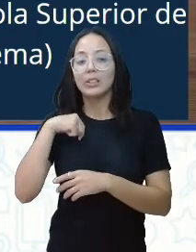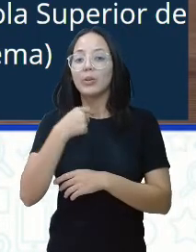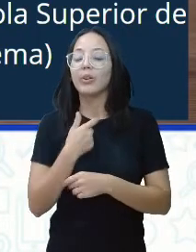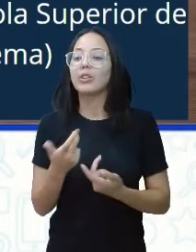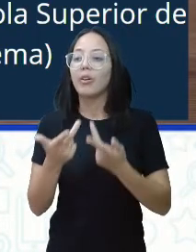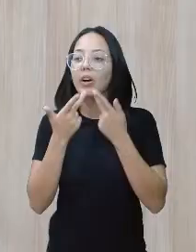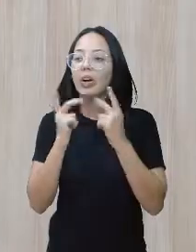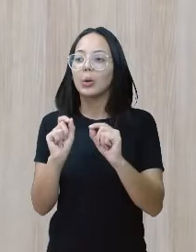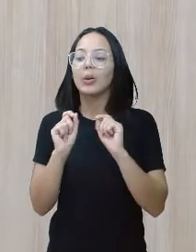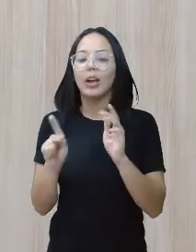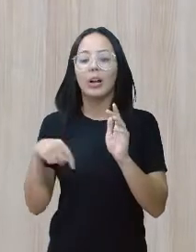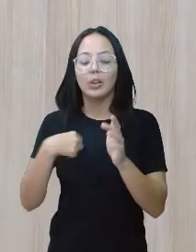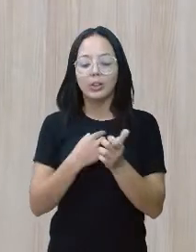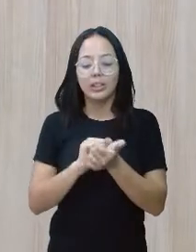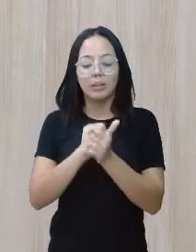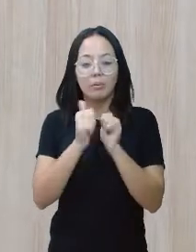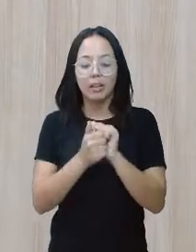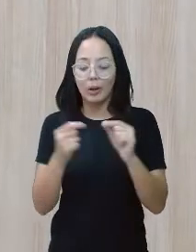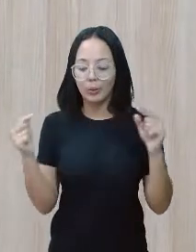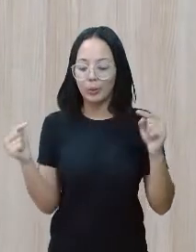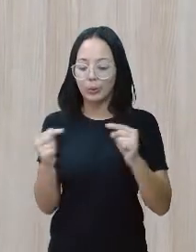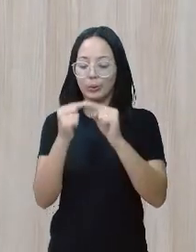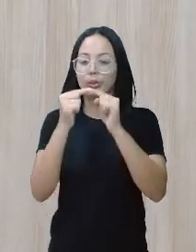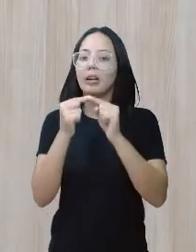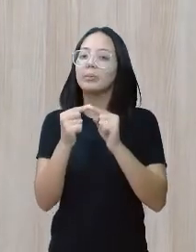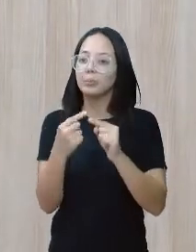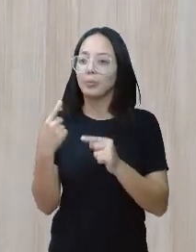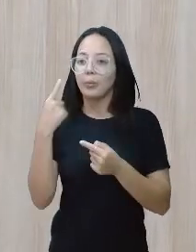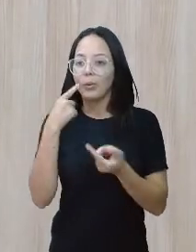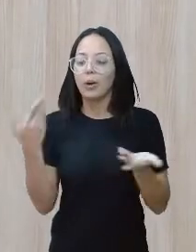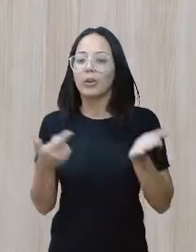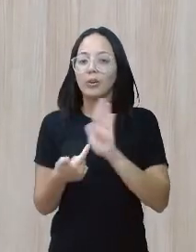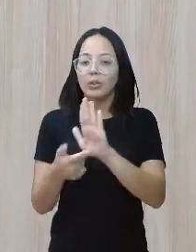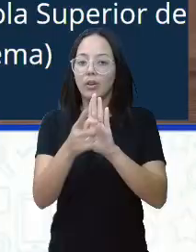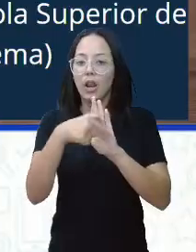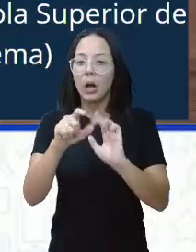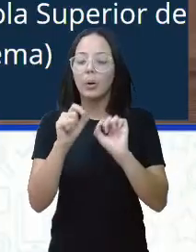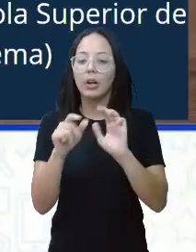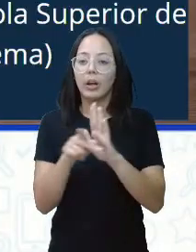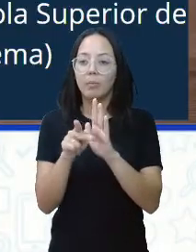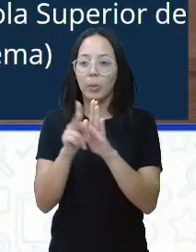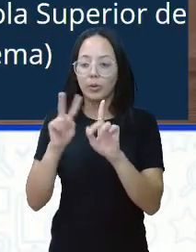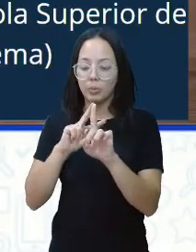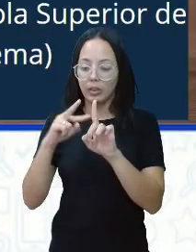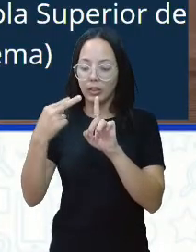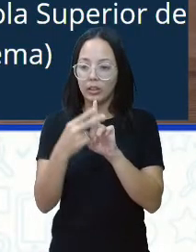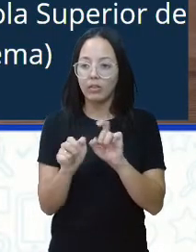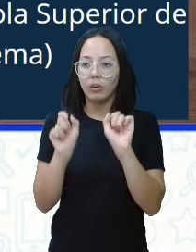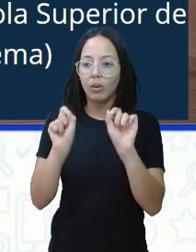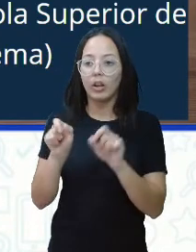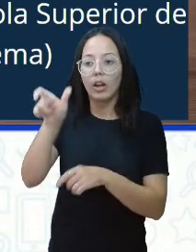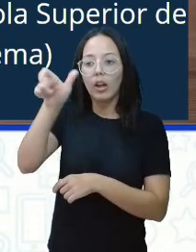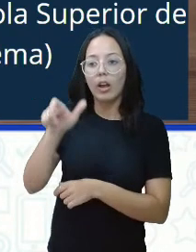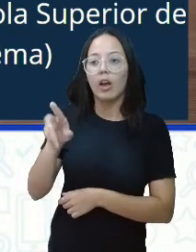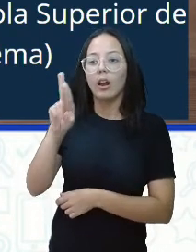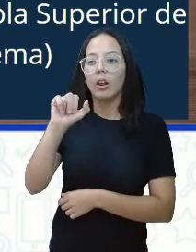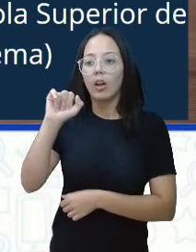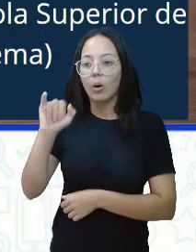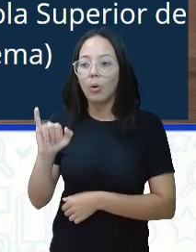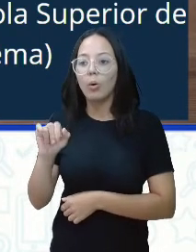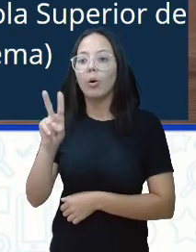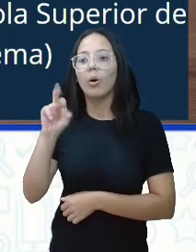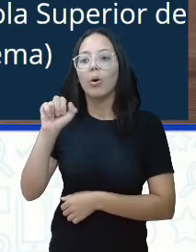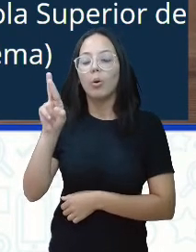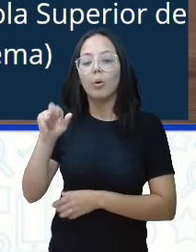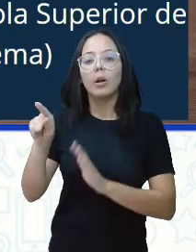aí em adaptar uma coisa na outra. Vamos trazer o ponto de vista de um especialista? Essa é uma fala do Rui Pinha Coelho, da Escola Superior